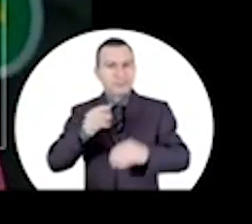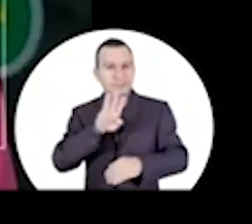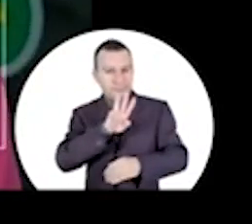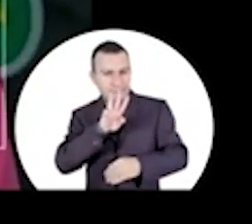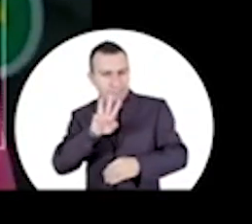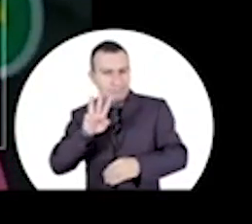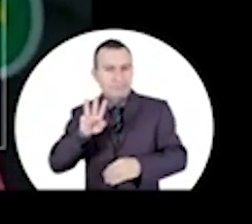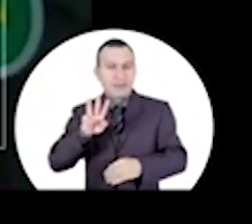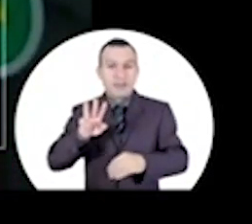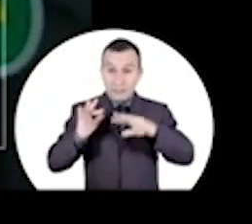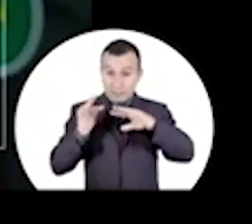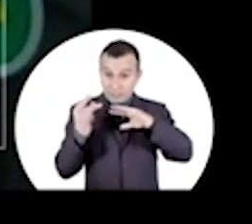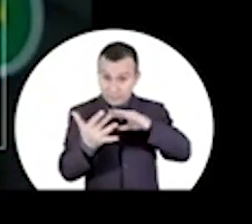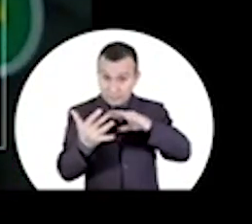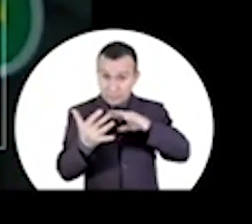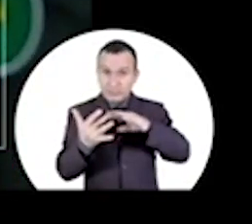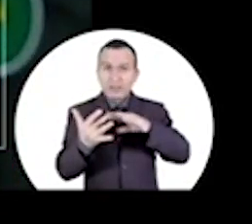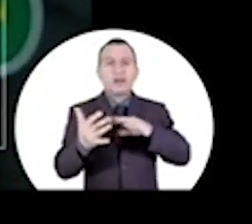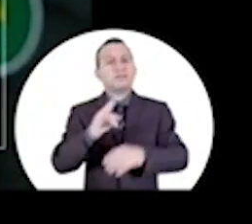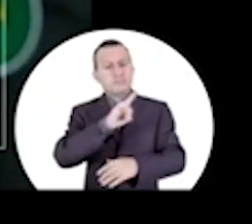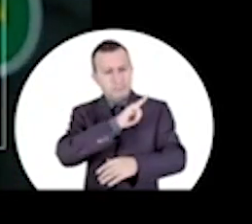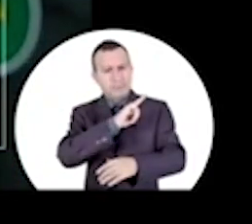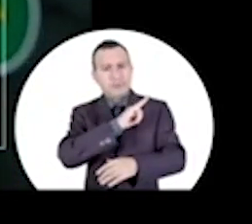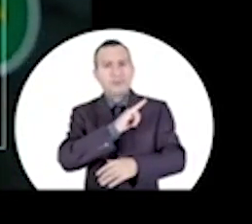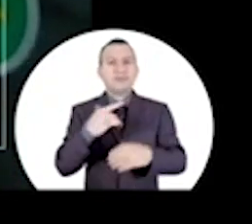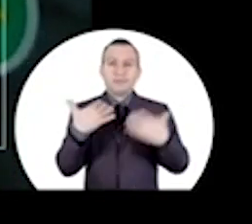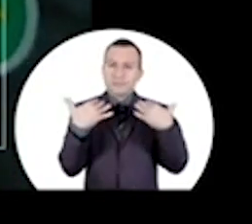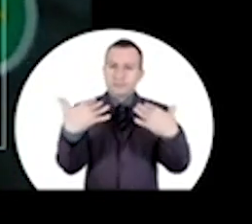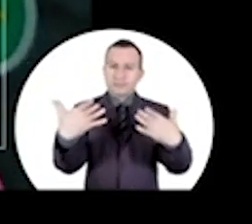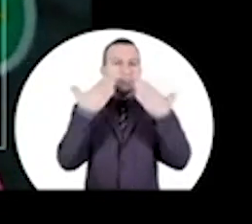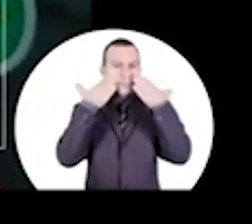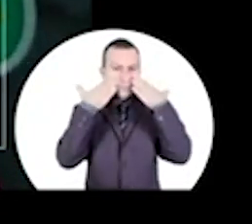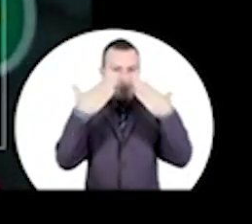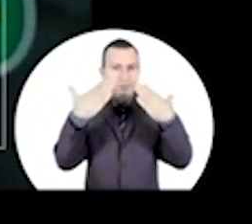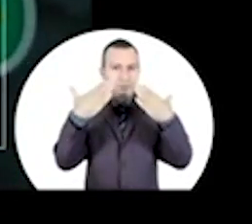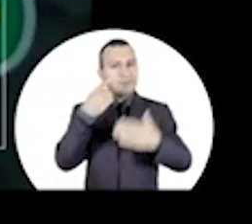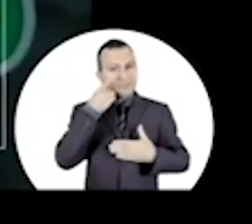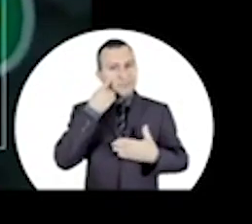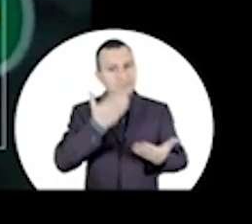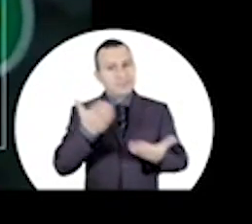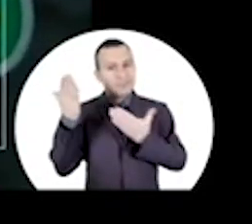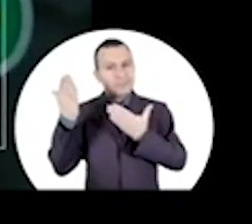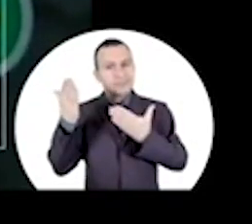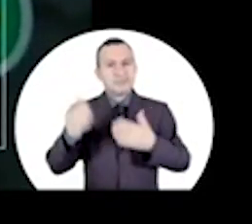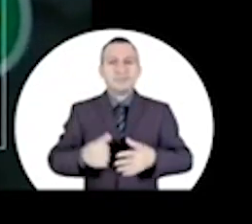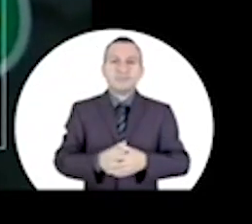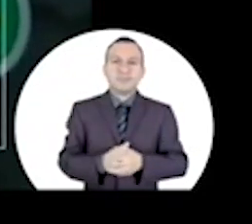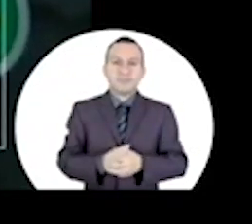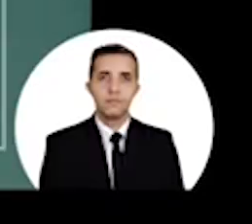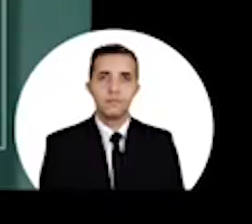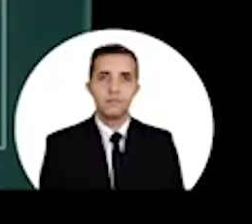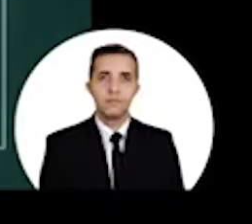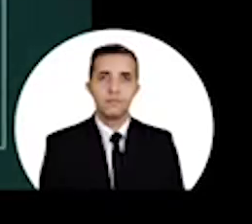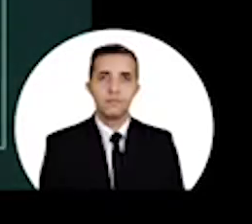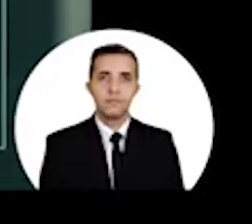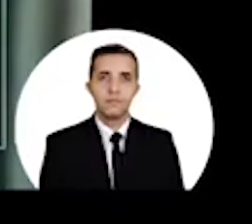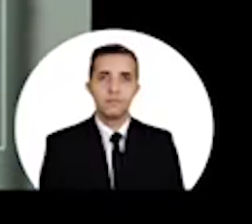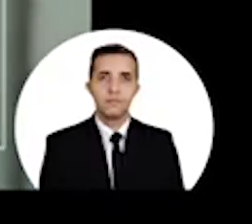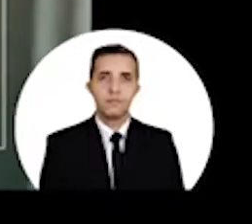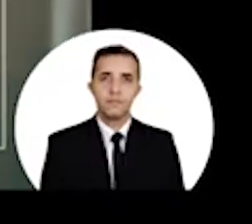a outras audiências ao vivo na internet. Acesse o site e nos siga aqui nas redes sociais.